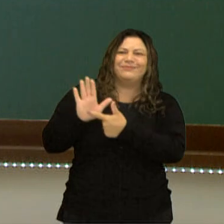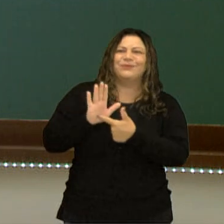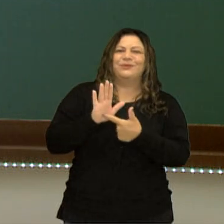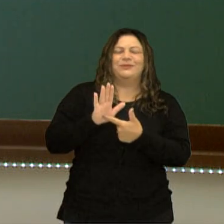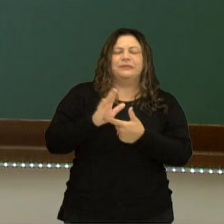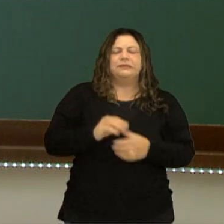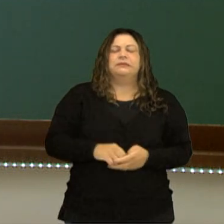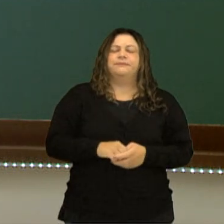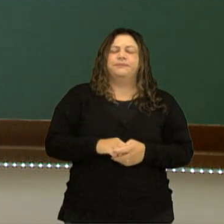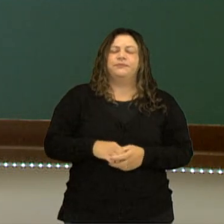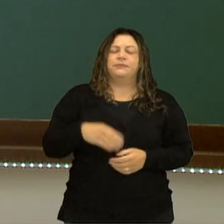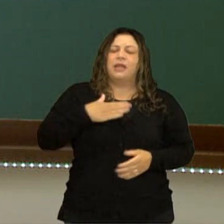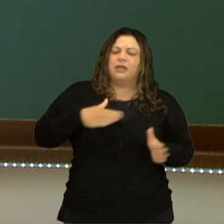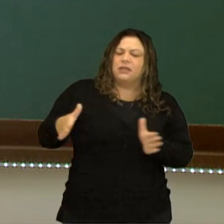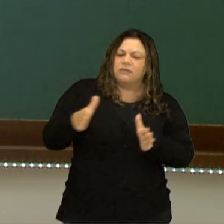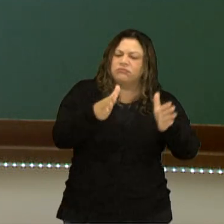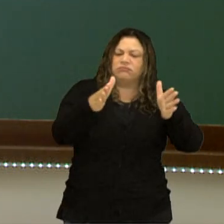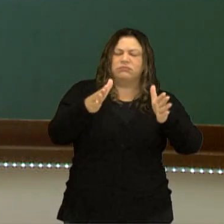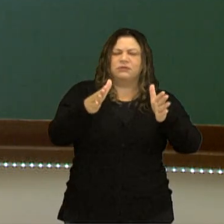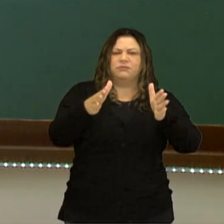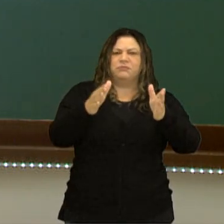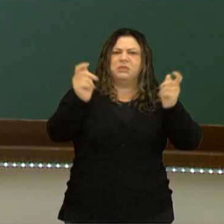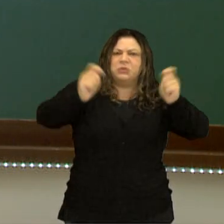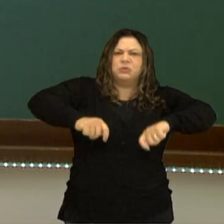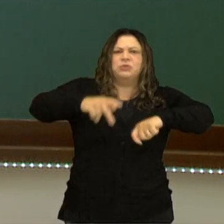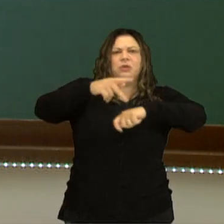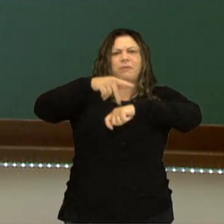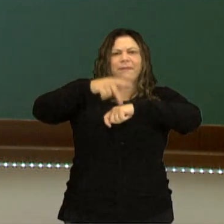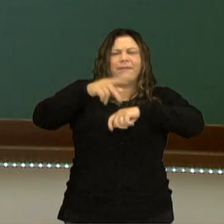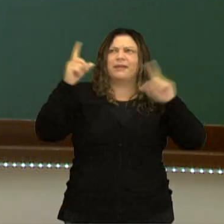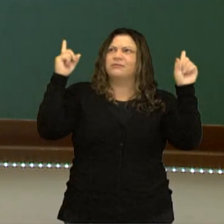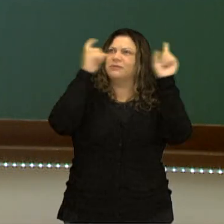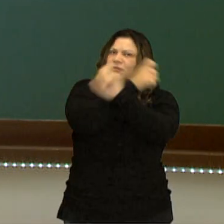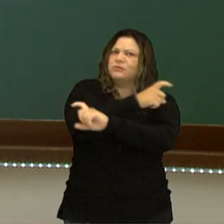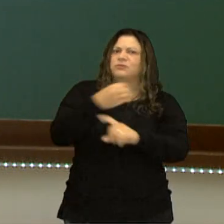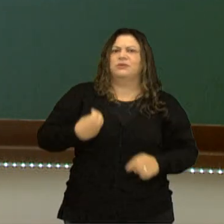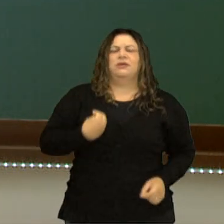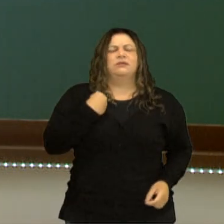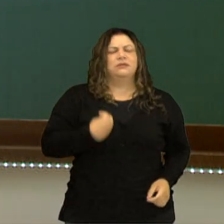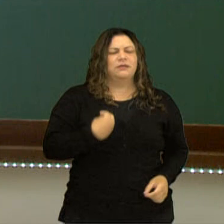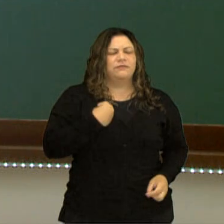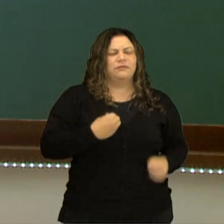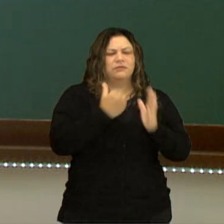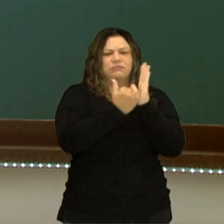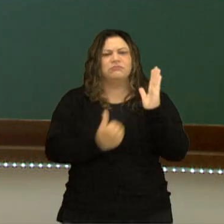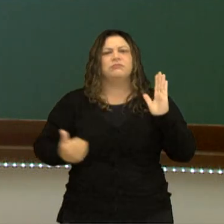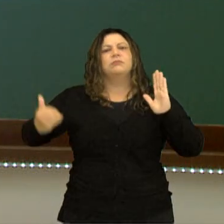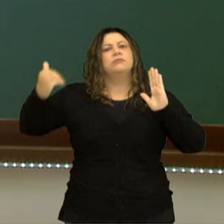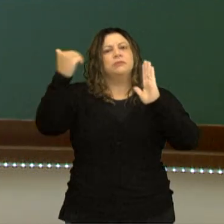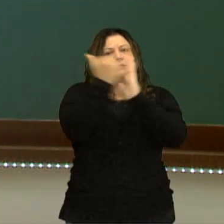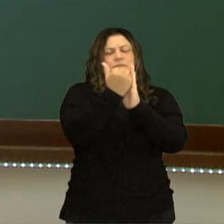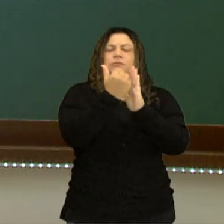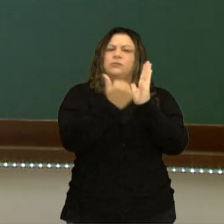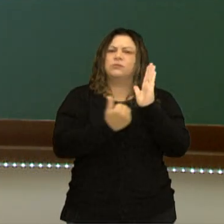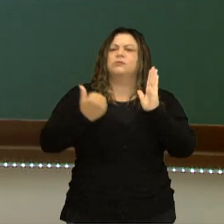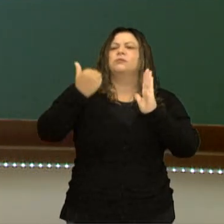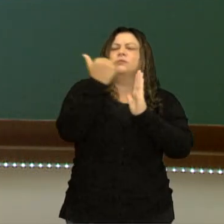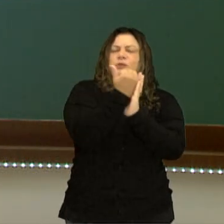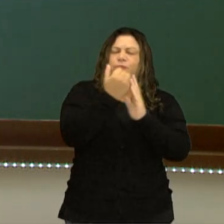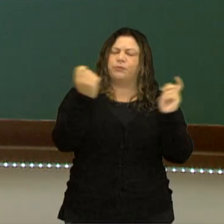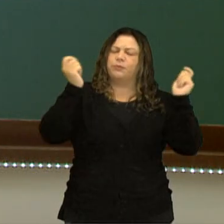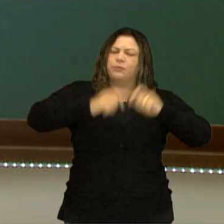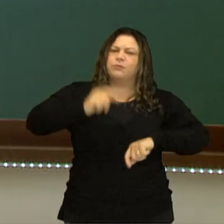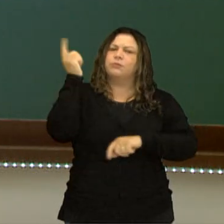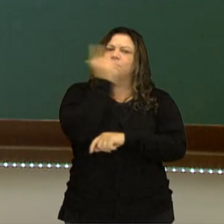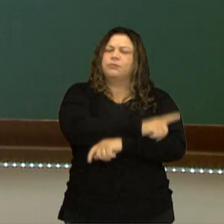pedra, havia alguma dificuldade, e até ele conseguiu ultrapassar, romper essas barreiras e ter